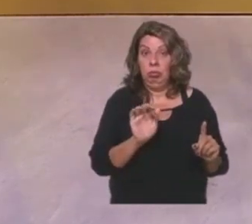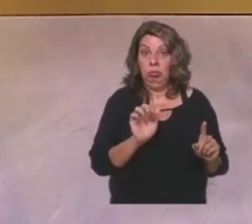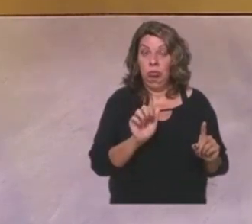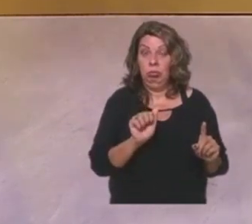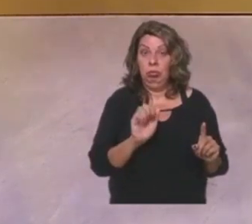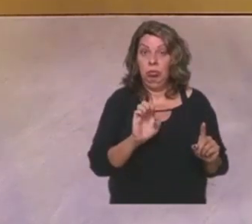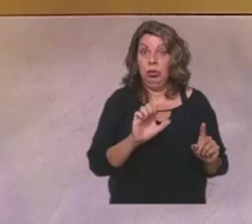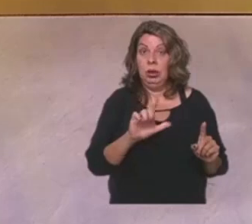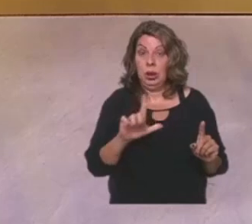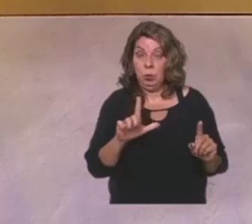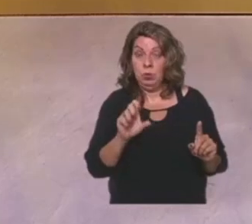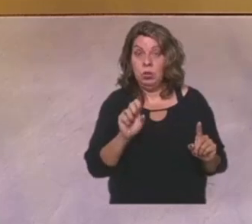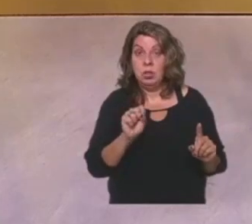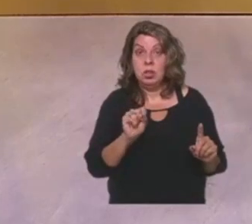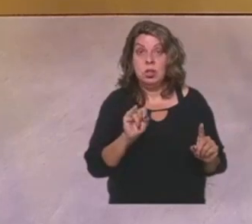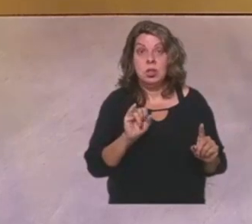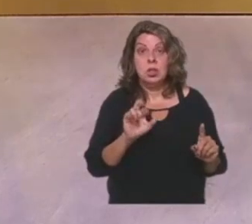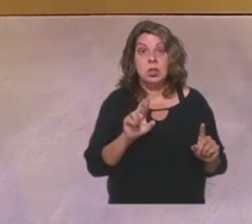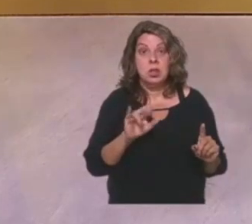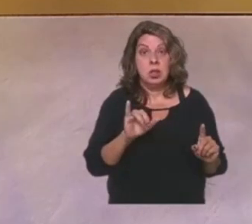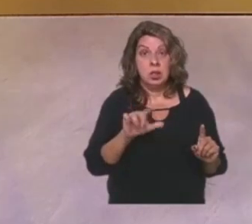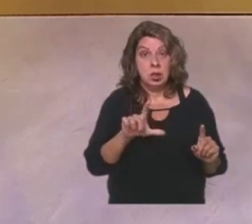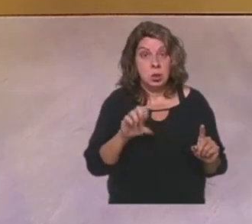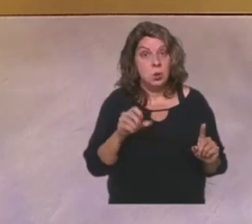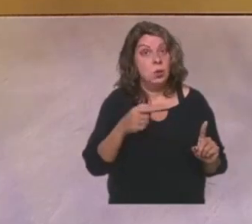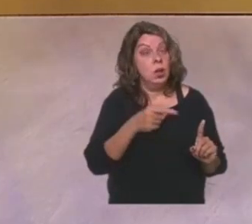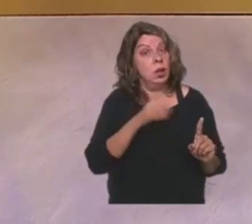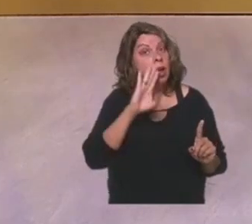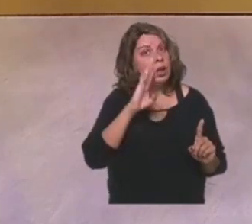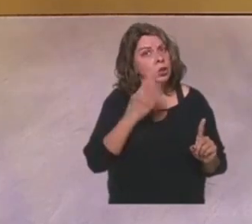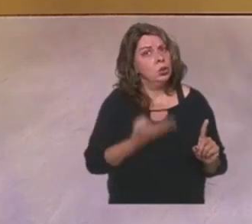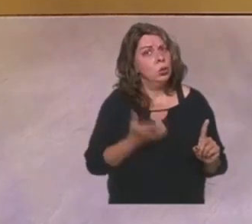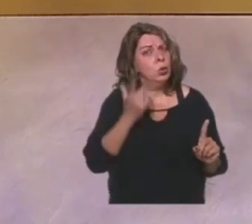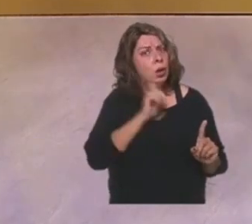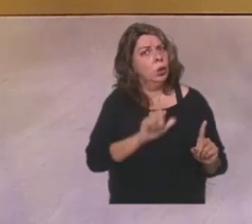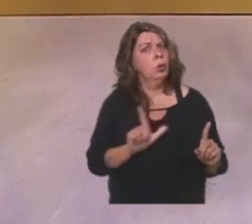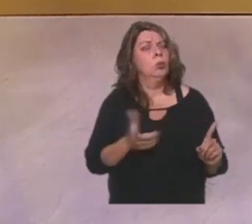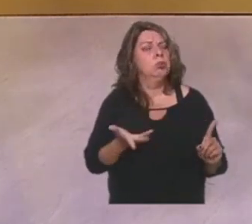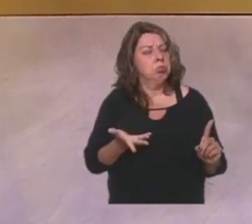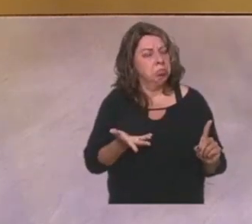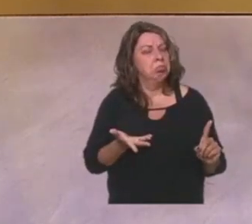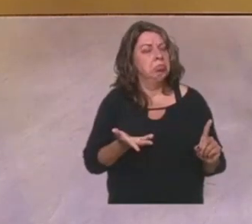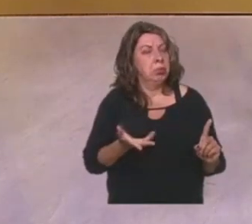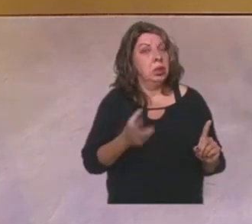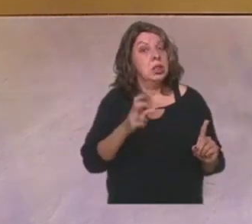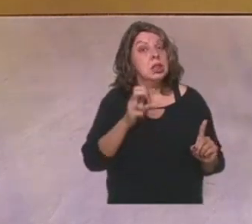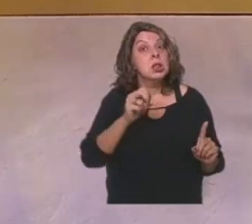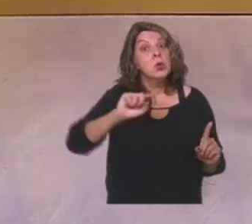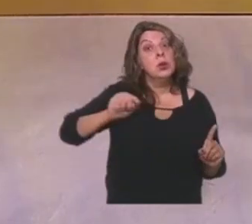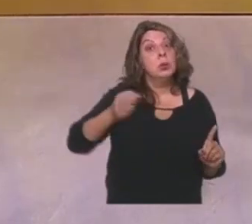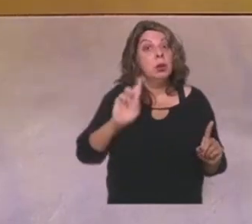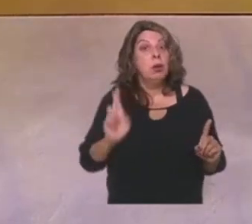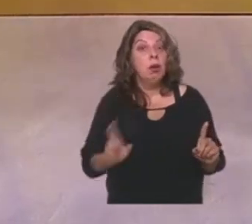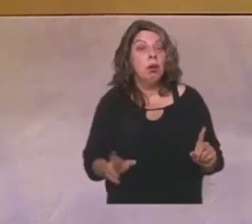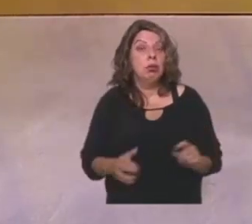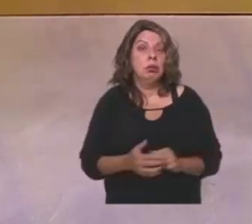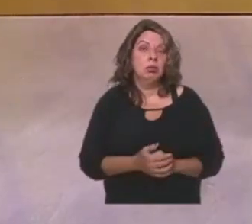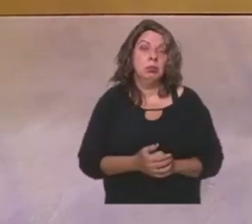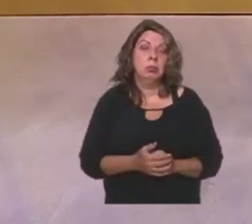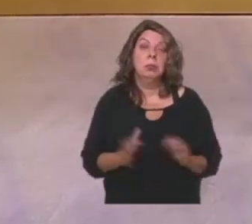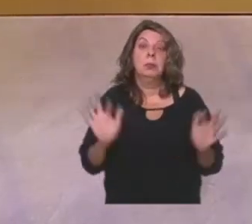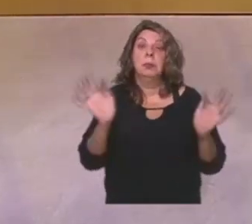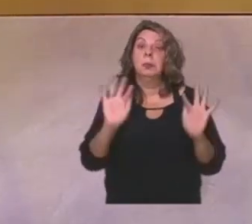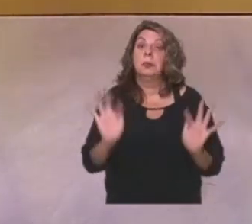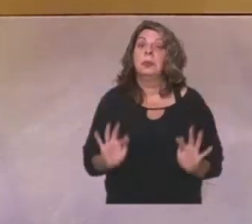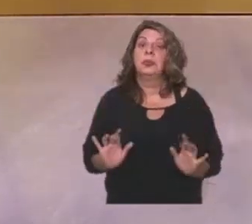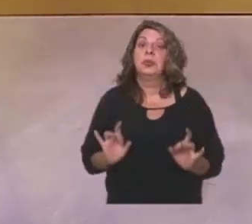Ele acreditou, levou para casa simplesmente R$50 mil, olha ai, só. Ai, ai, ai, que premiação maravilhosa. Quem ficou feliz também